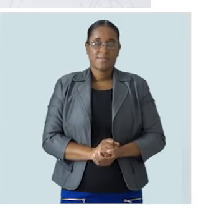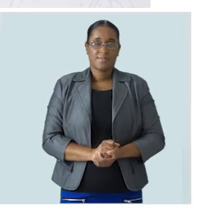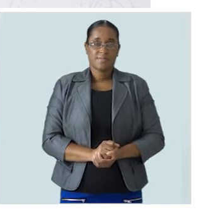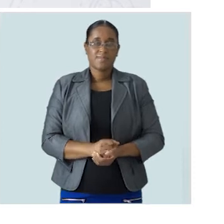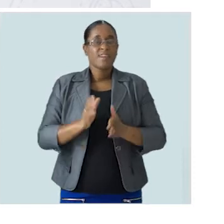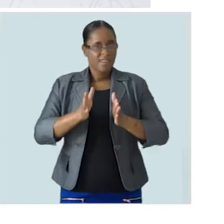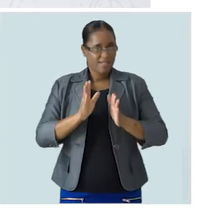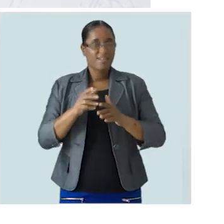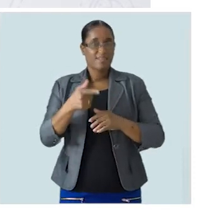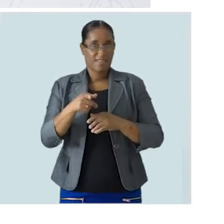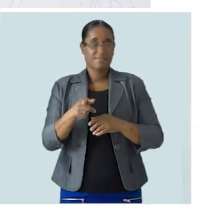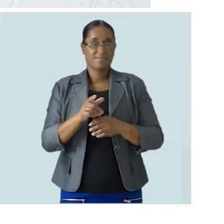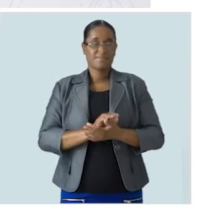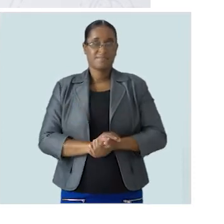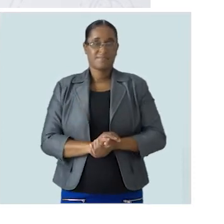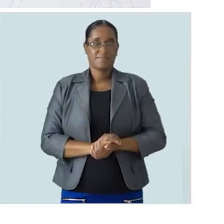Já está?